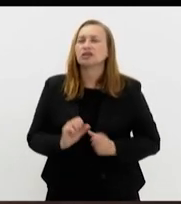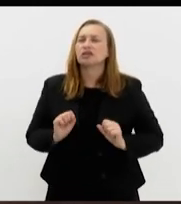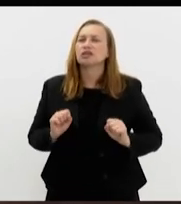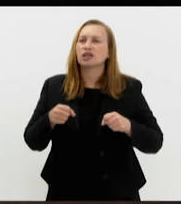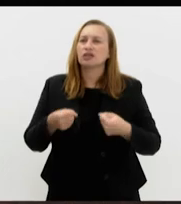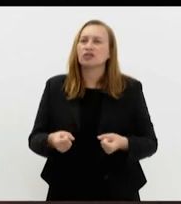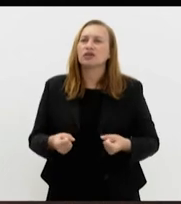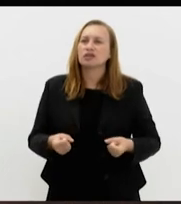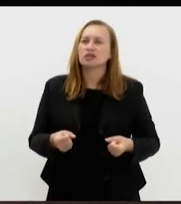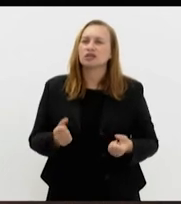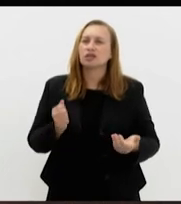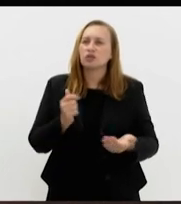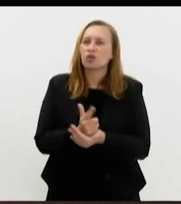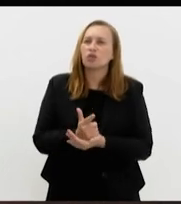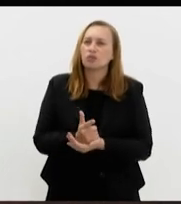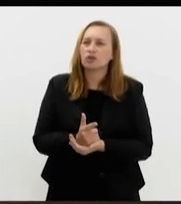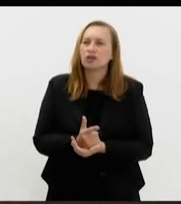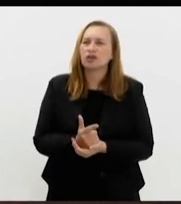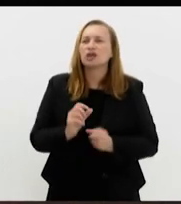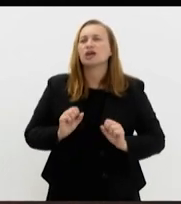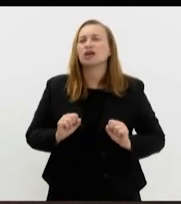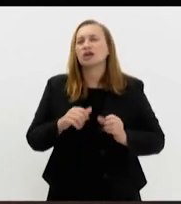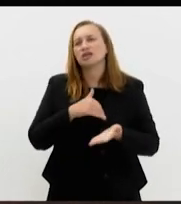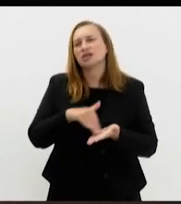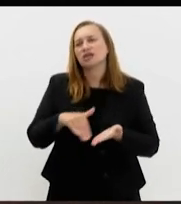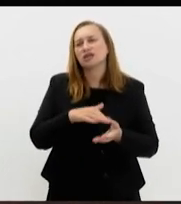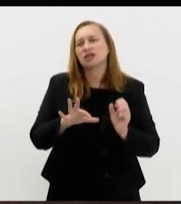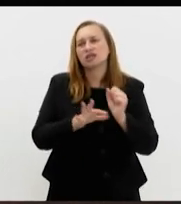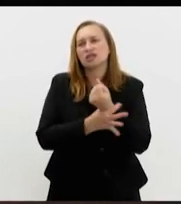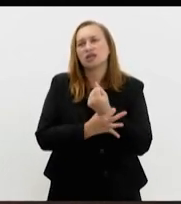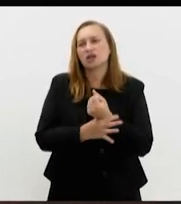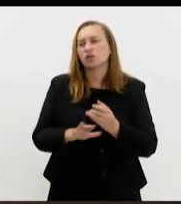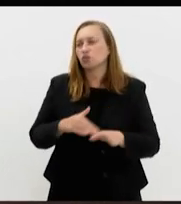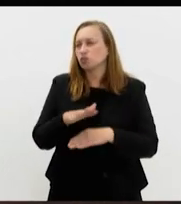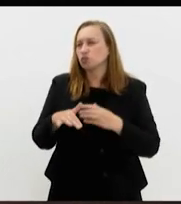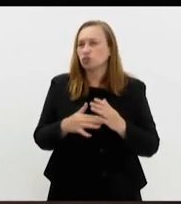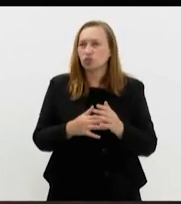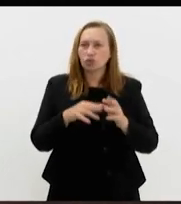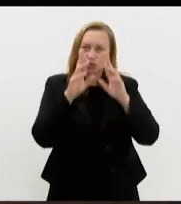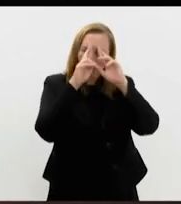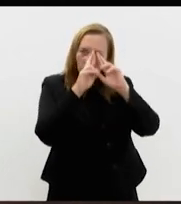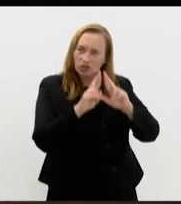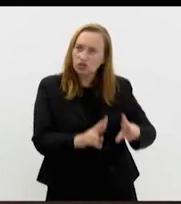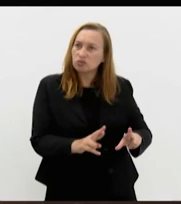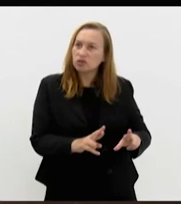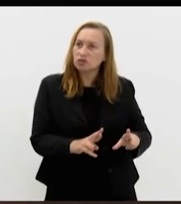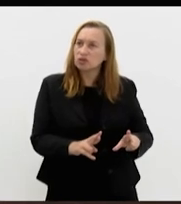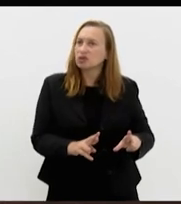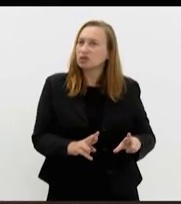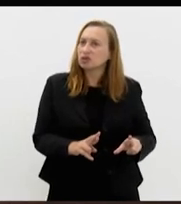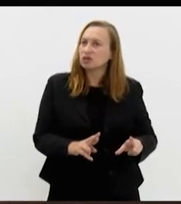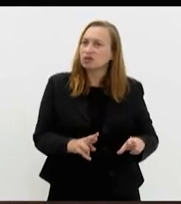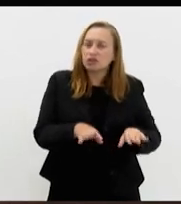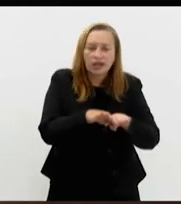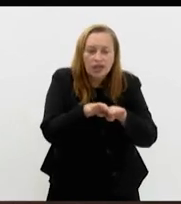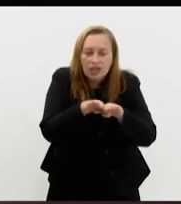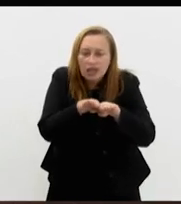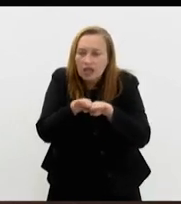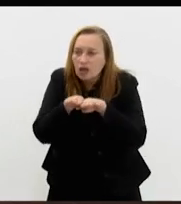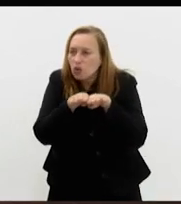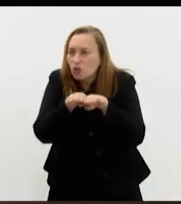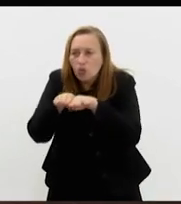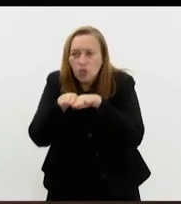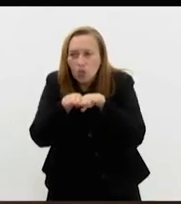do Consumidor e também a Secretaria de Segurança. Com todo respeito, ela está no mesmo padrão, na